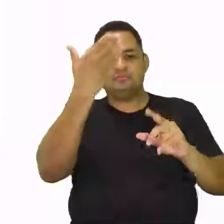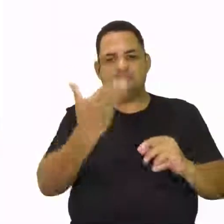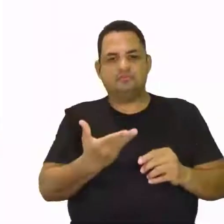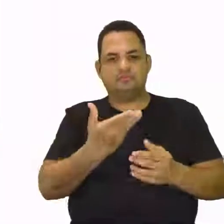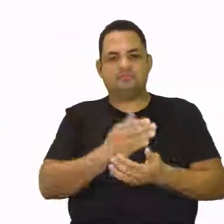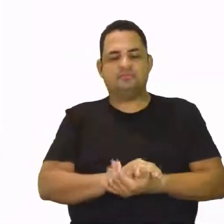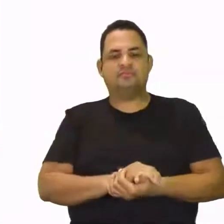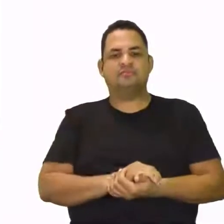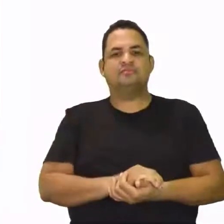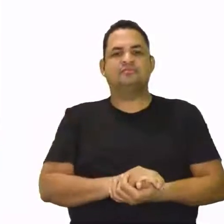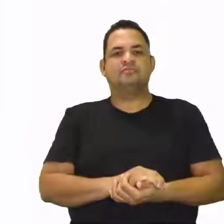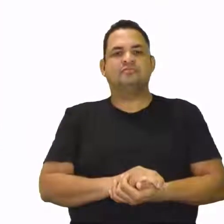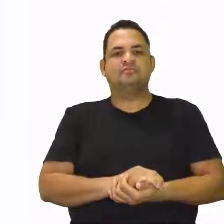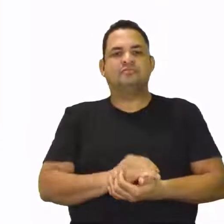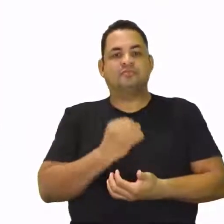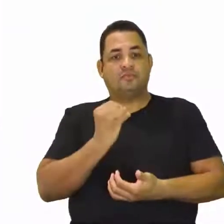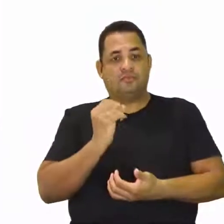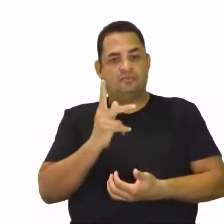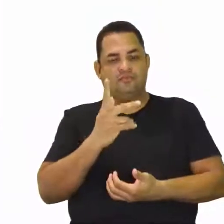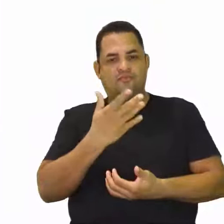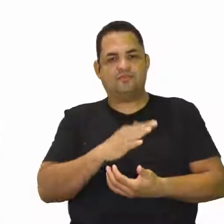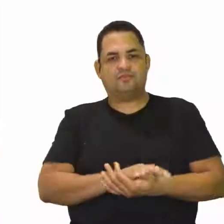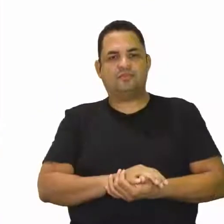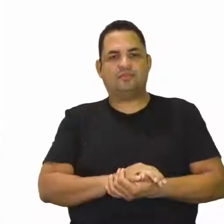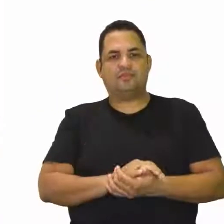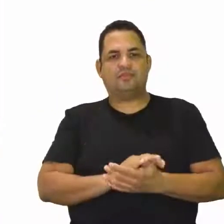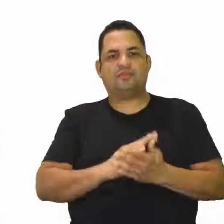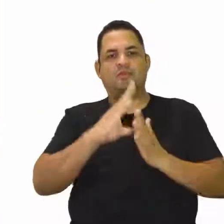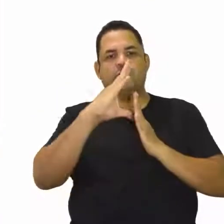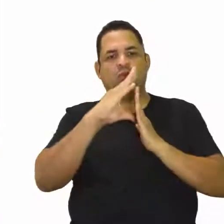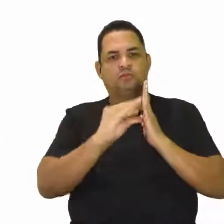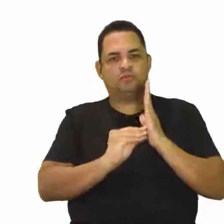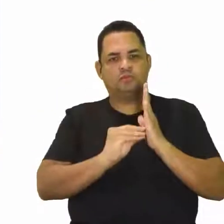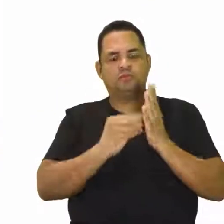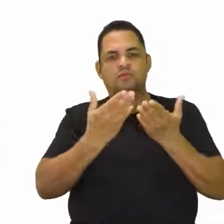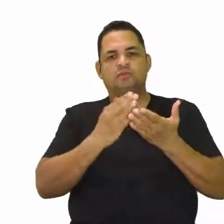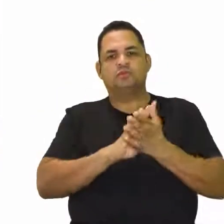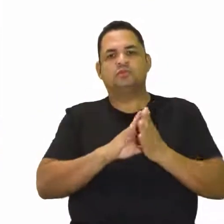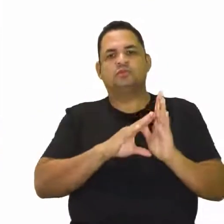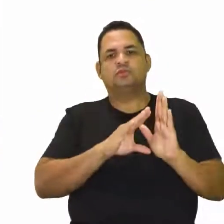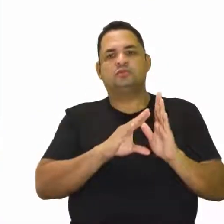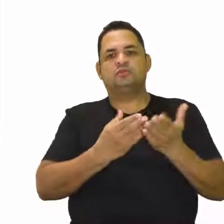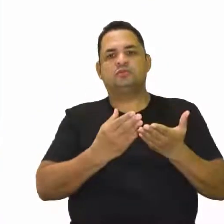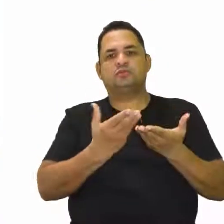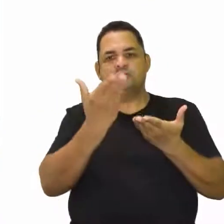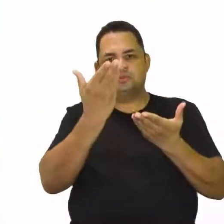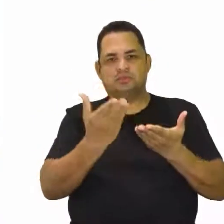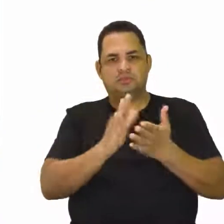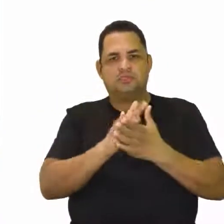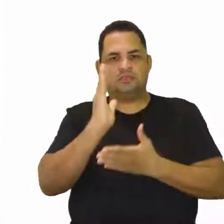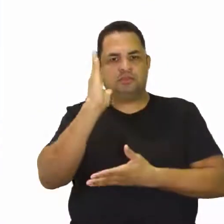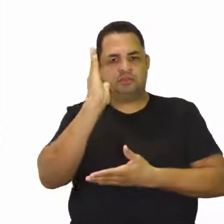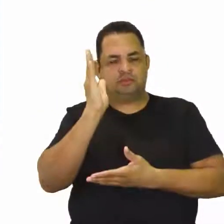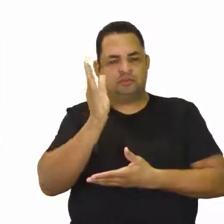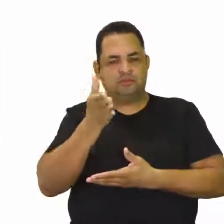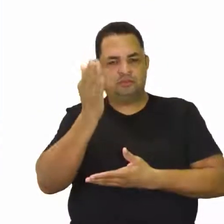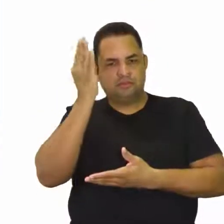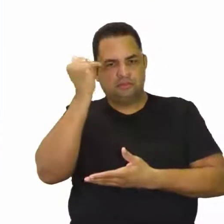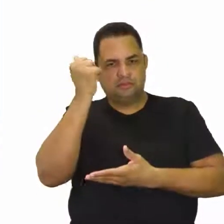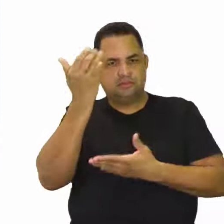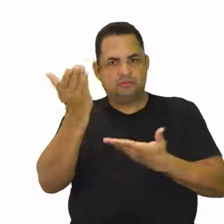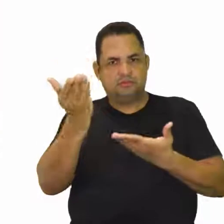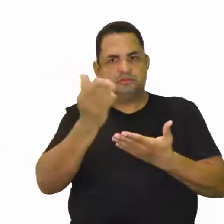nos situarmos aí, beleza? Conteúdos, componente curricular do terceiro ano, isso você já sabe, né? Deixa